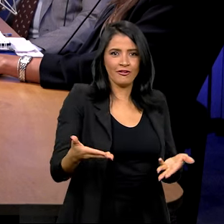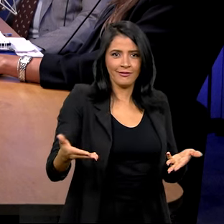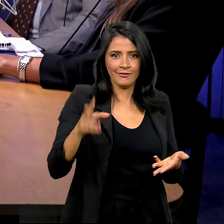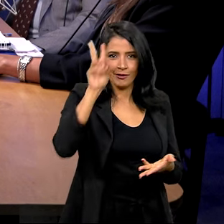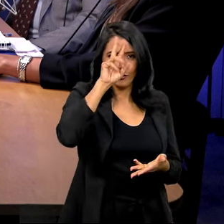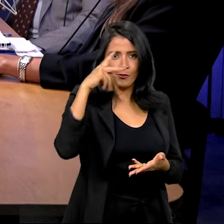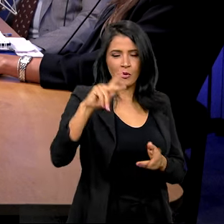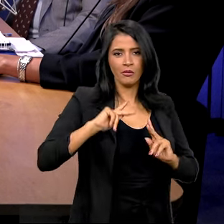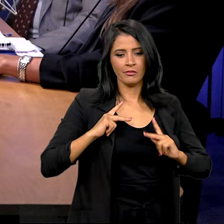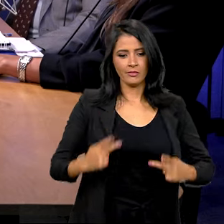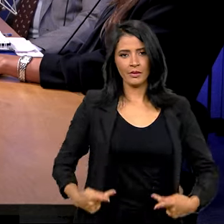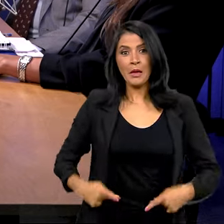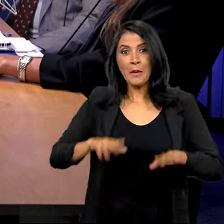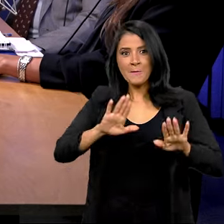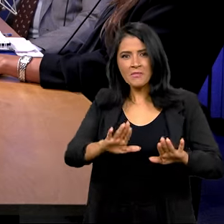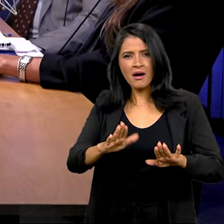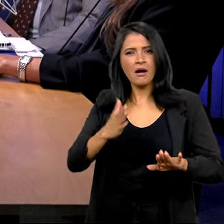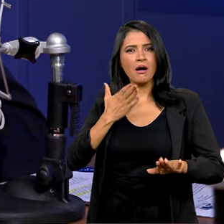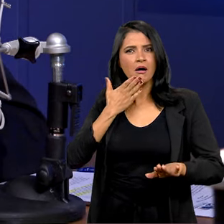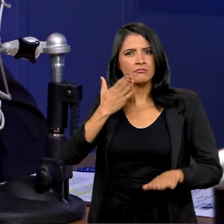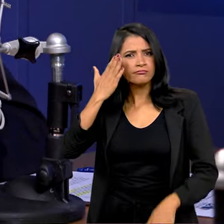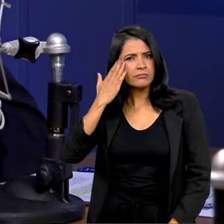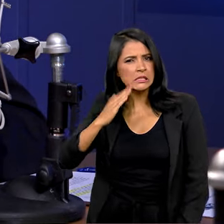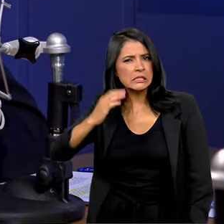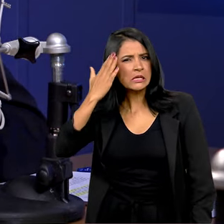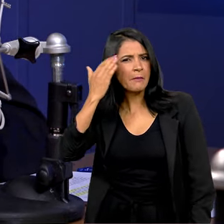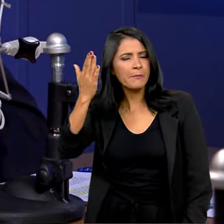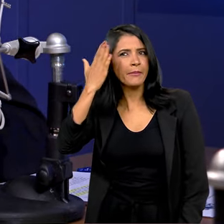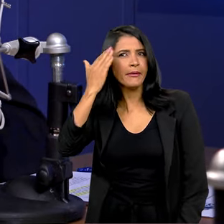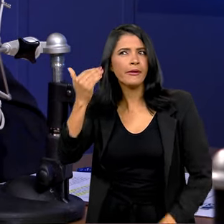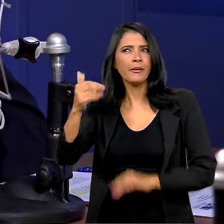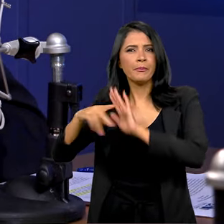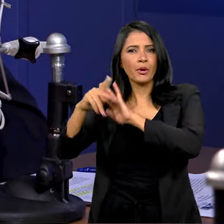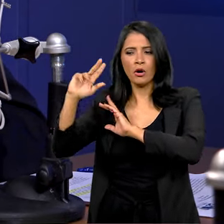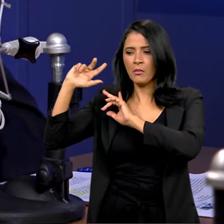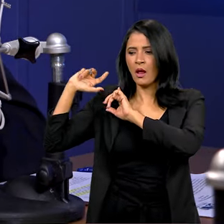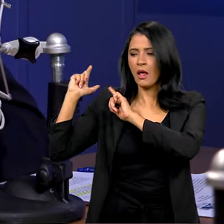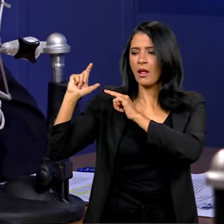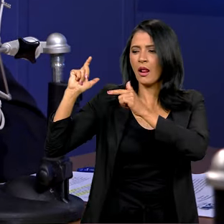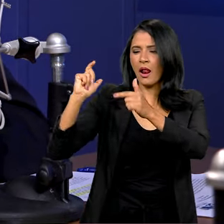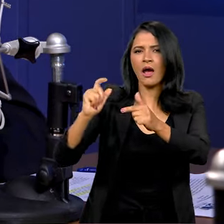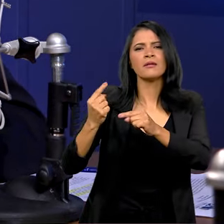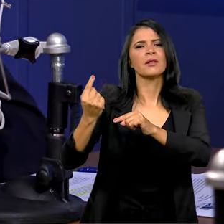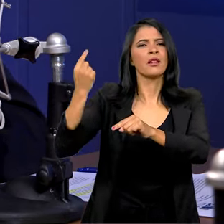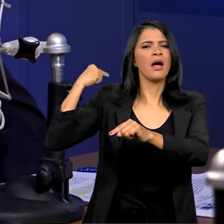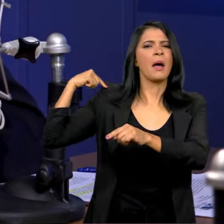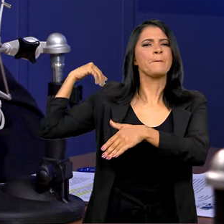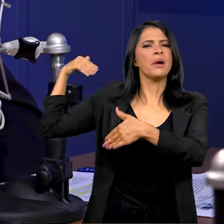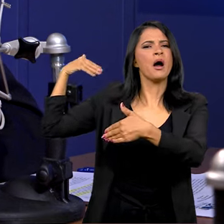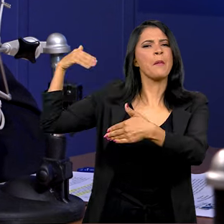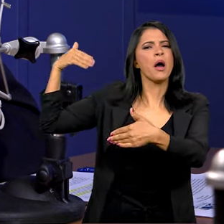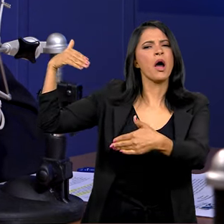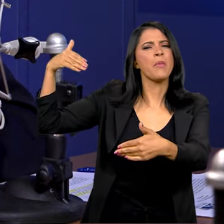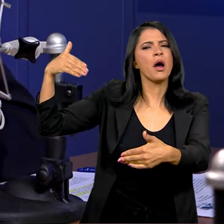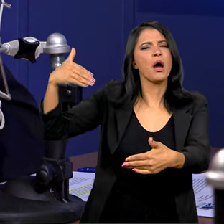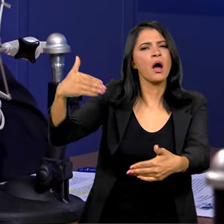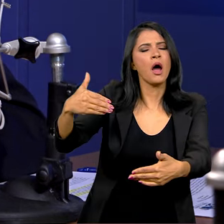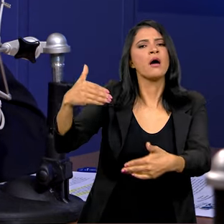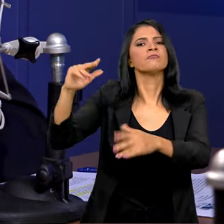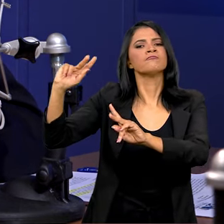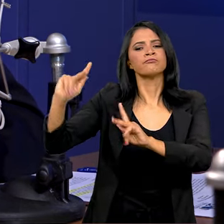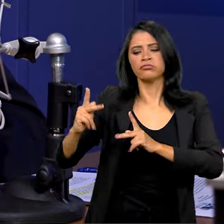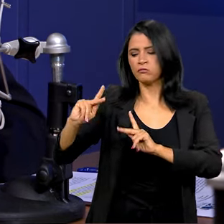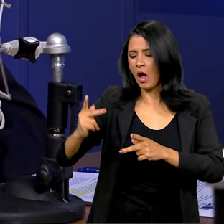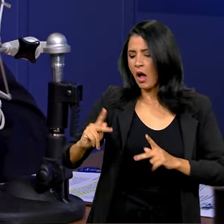história da humanidade mas os saberes tradicionais é uma herança coletiva que vem há muito tempo seja